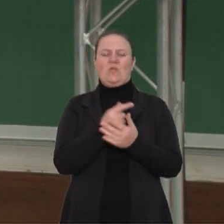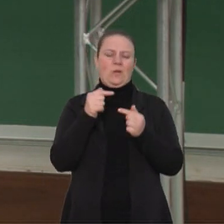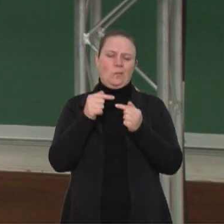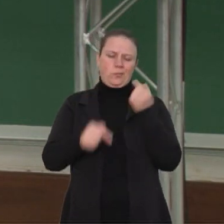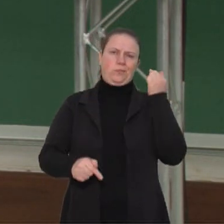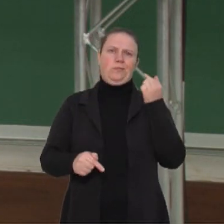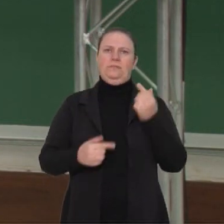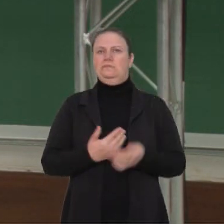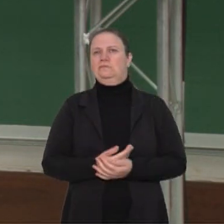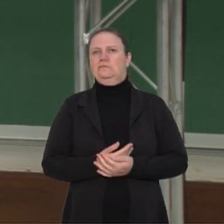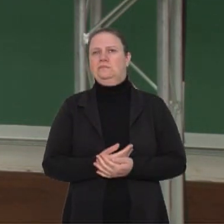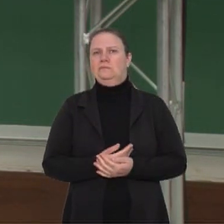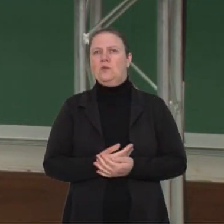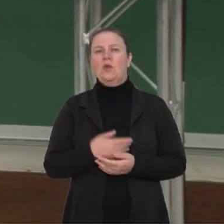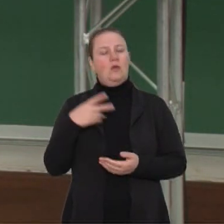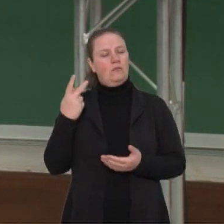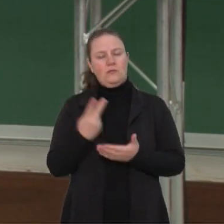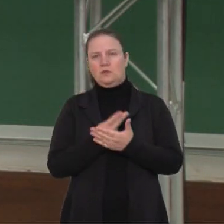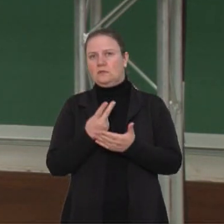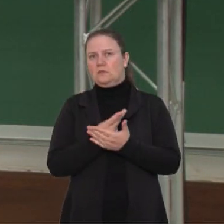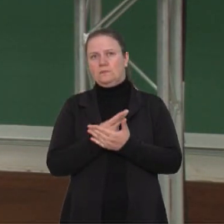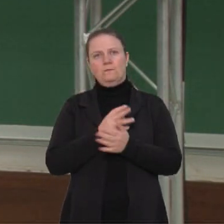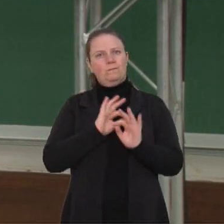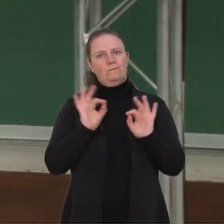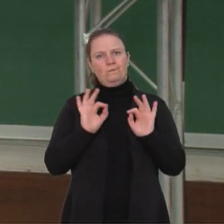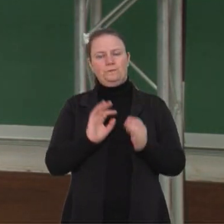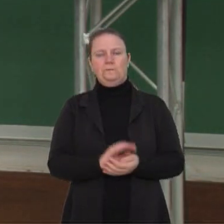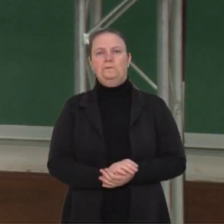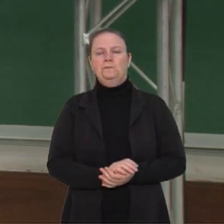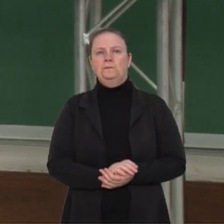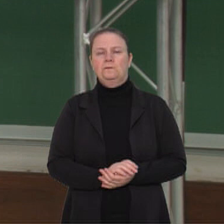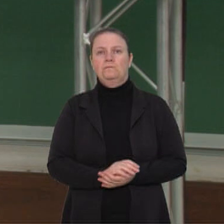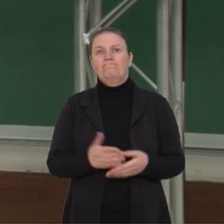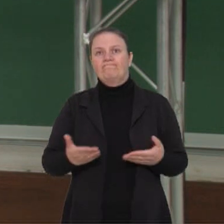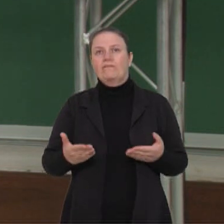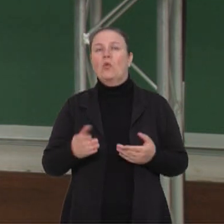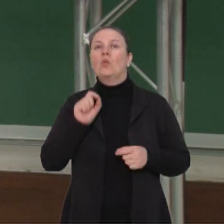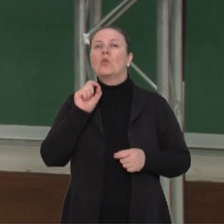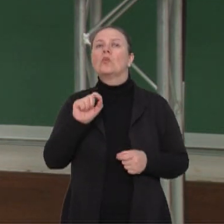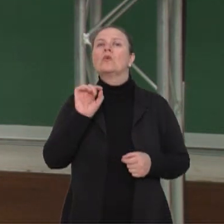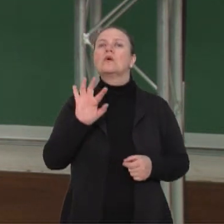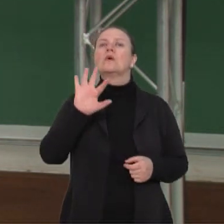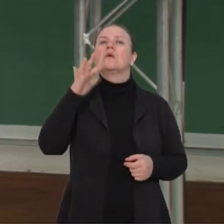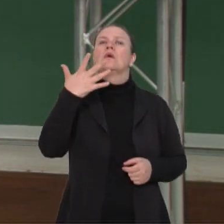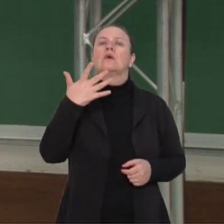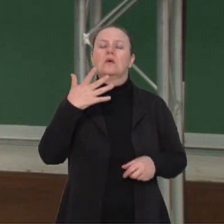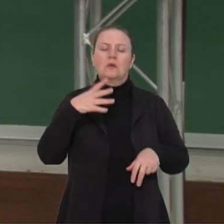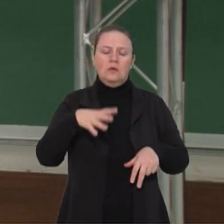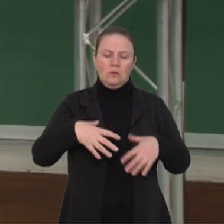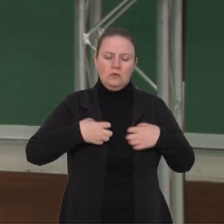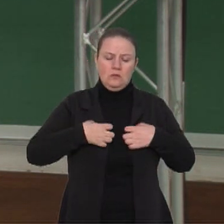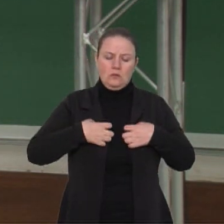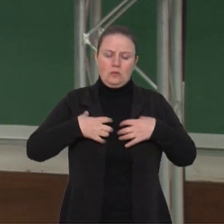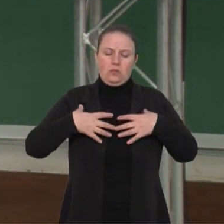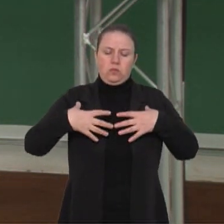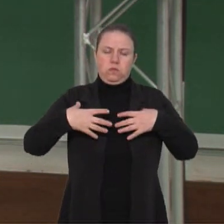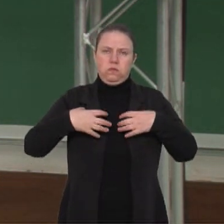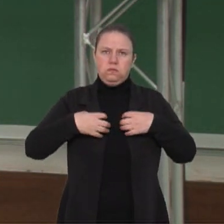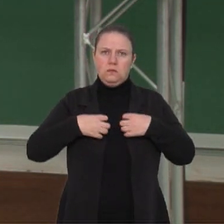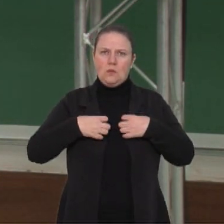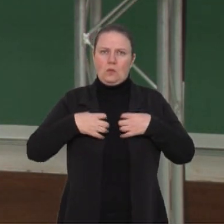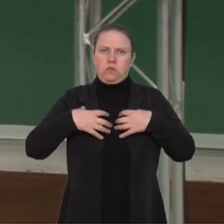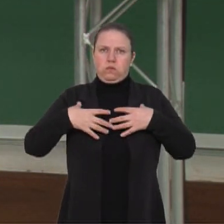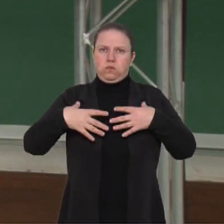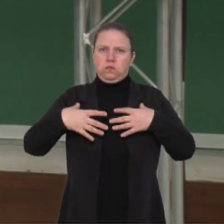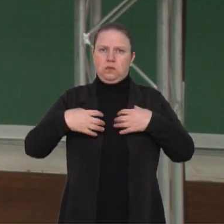concordância, uma falha na concordância. Então ali, o que causa as infecções respiratórias em seres